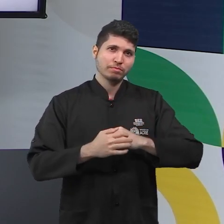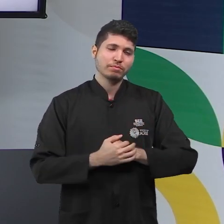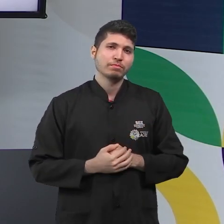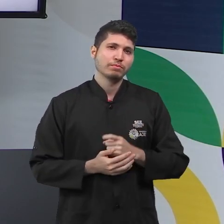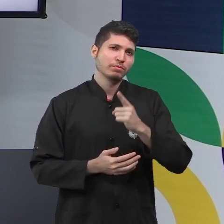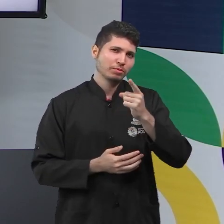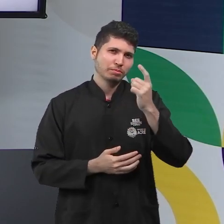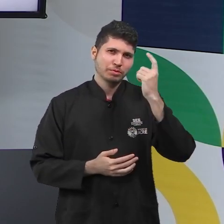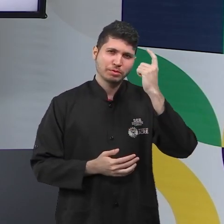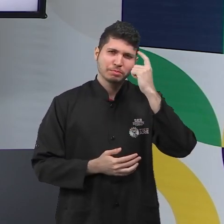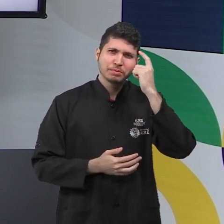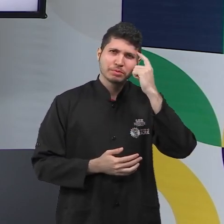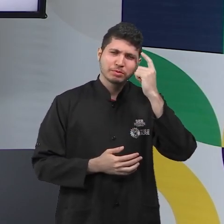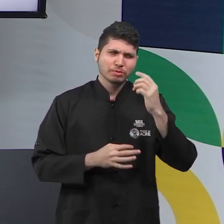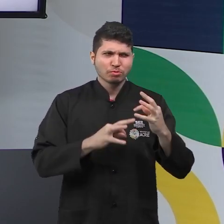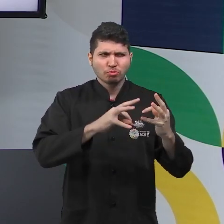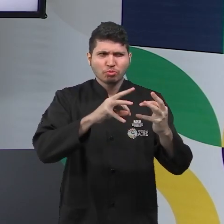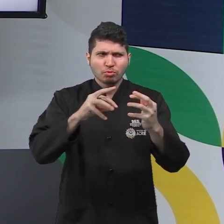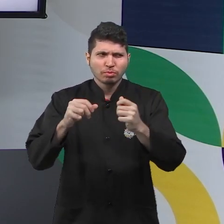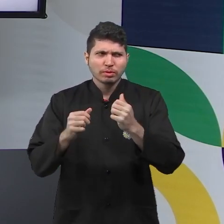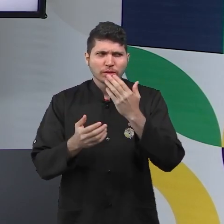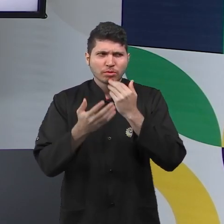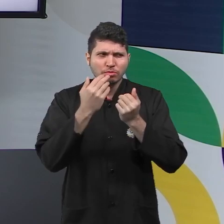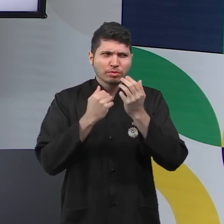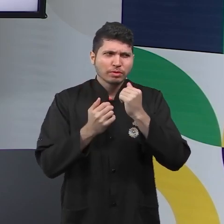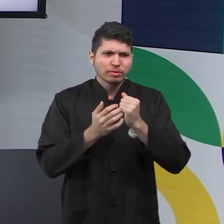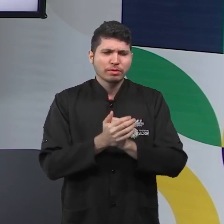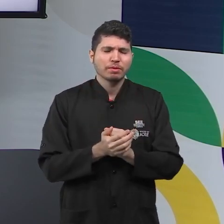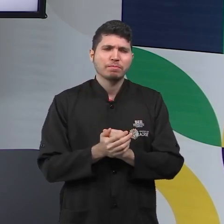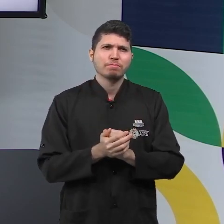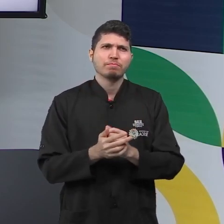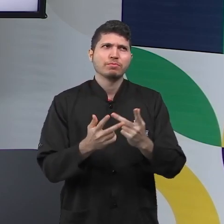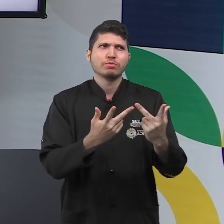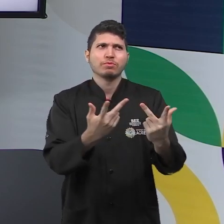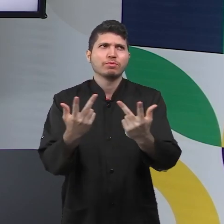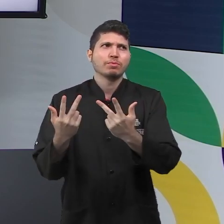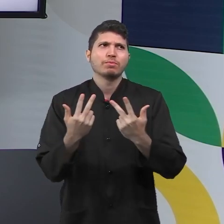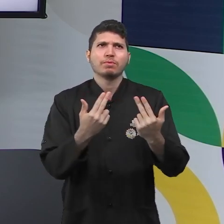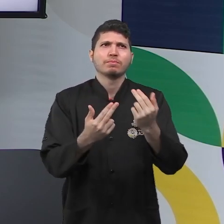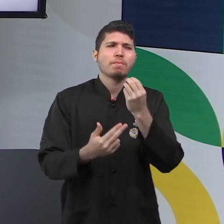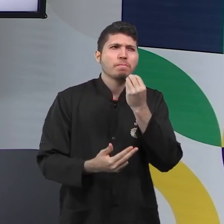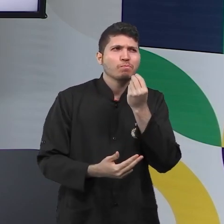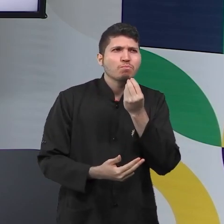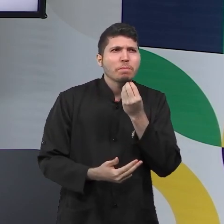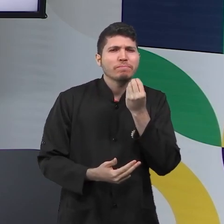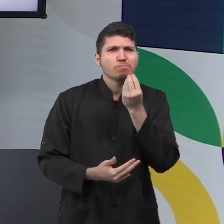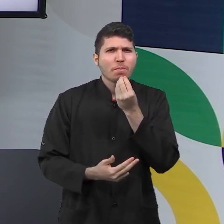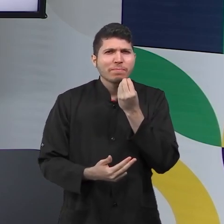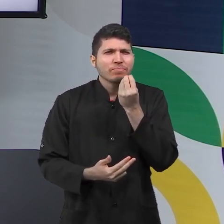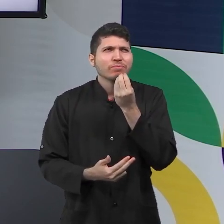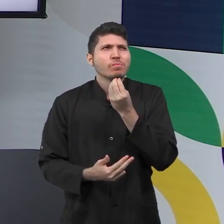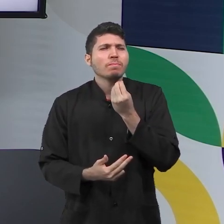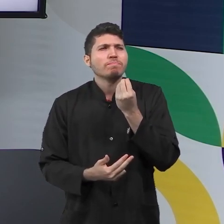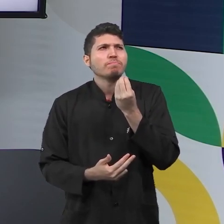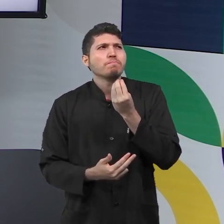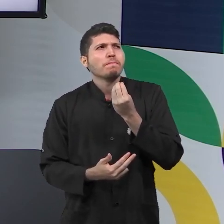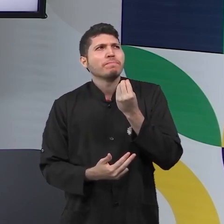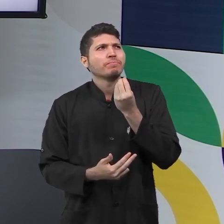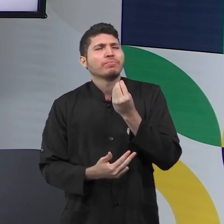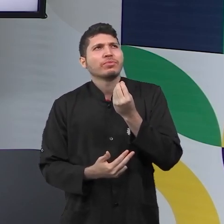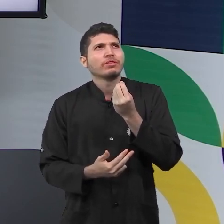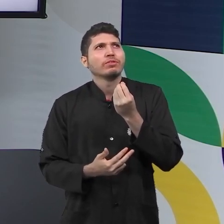comidas tivessem o mesmo gosto, o mesmo sabor, a mesma textura, gente? Como ia ser difícil comer a mesma comida todos os